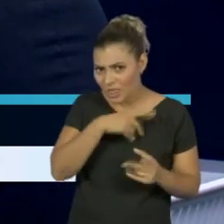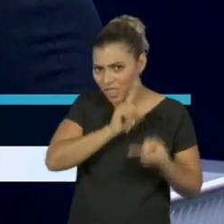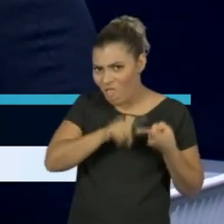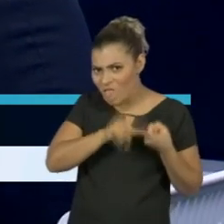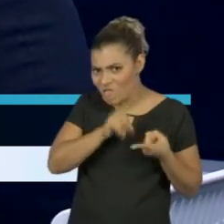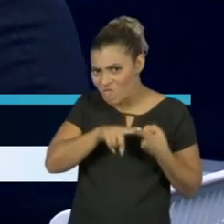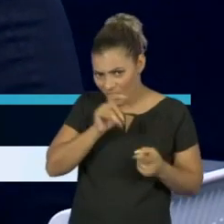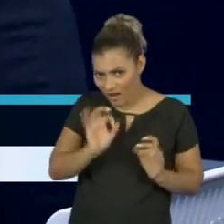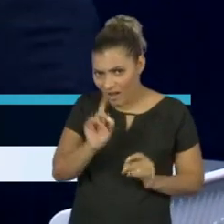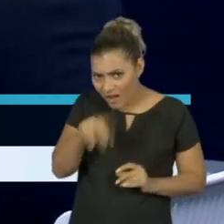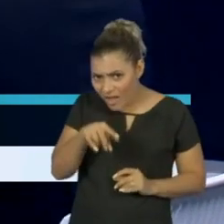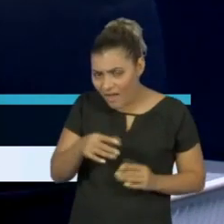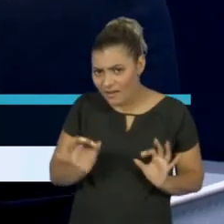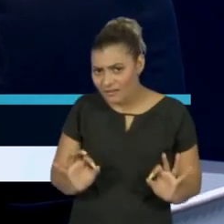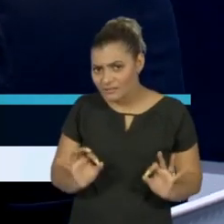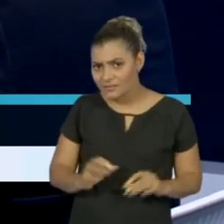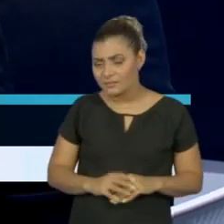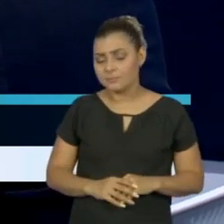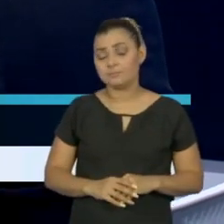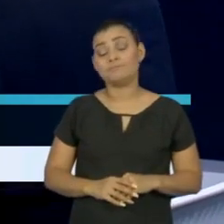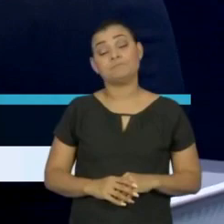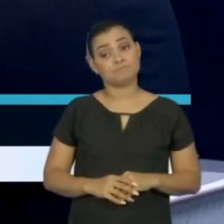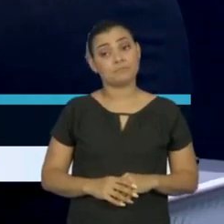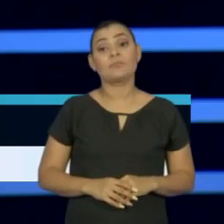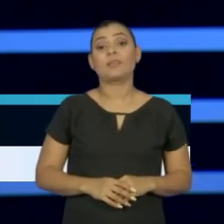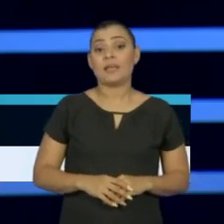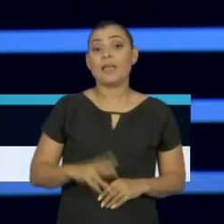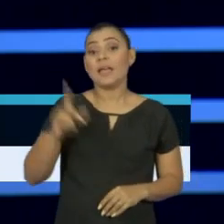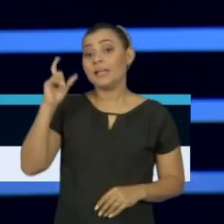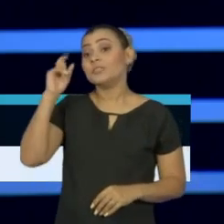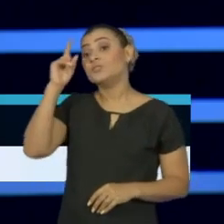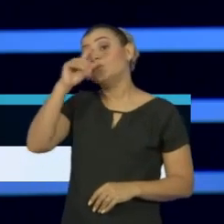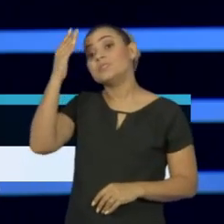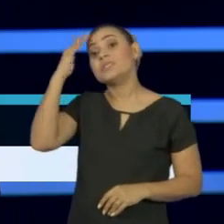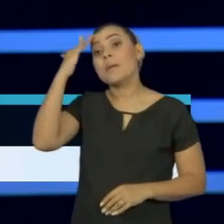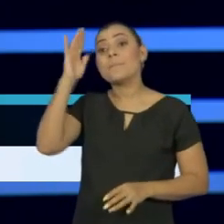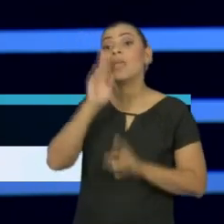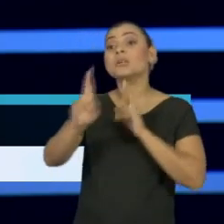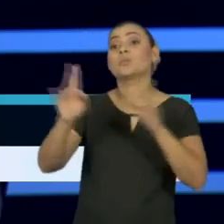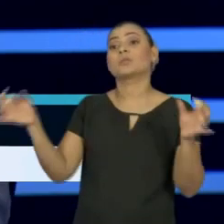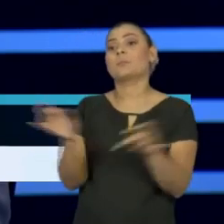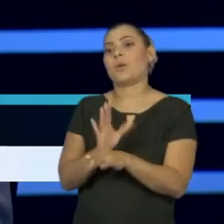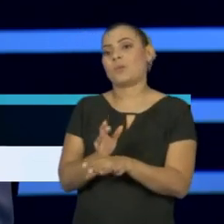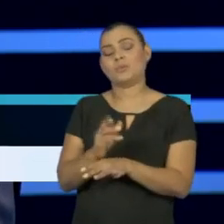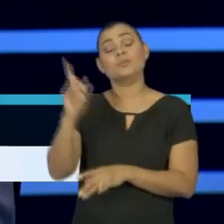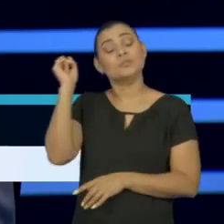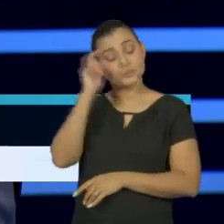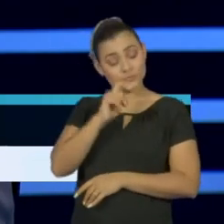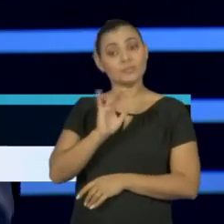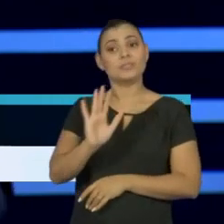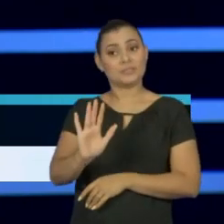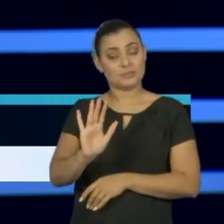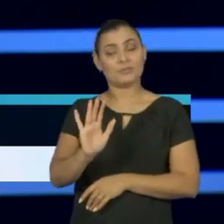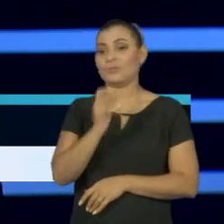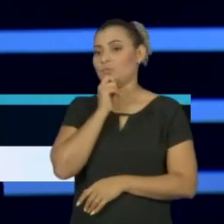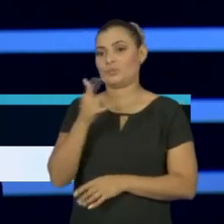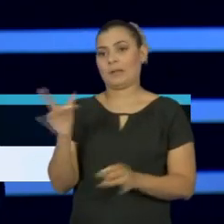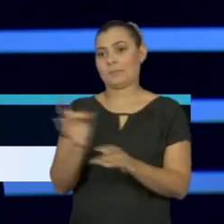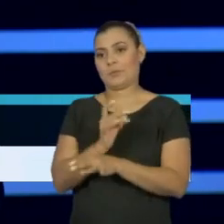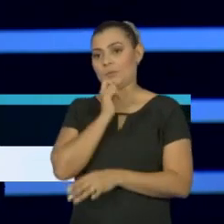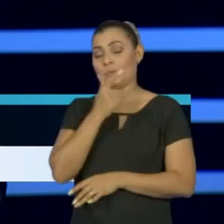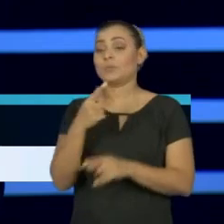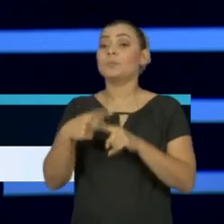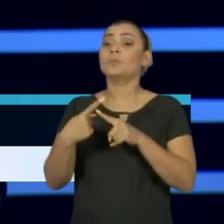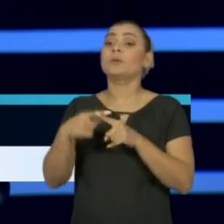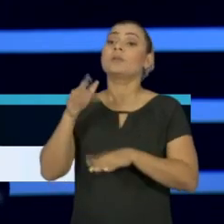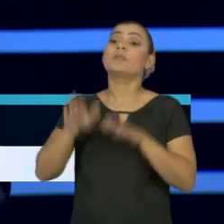conflito armado ali na região? É muito difícil, na verdade, estabelecer agora qualquer prognóstico do que aconteça, porque vai depender muito da